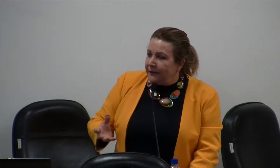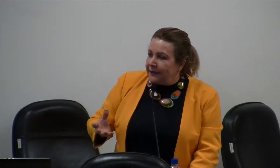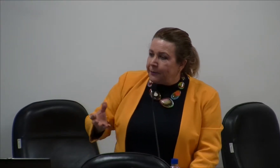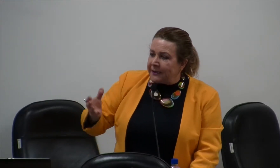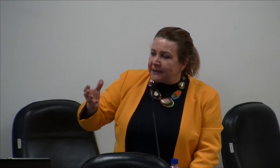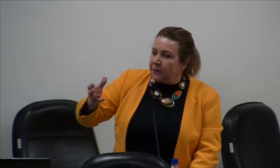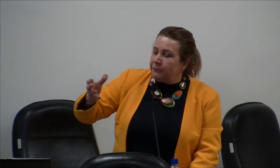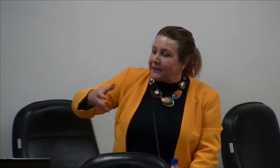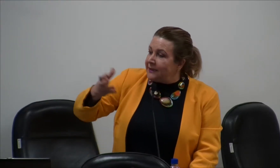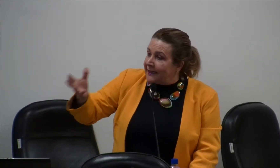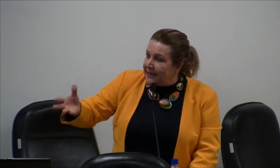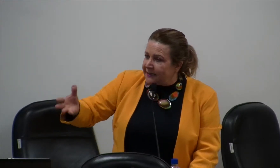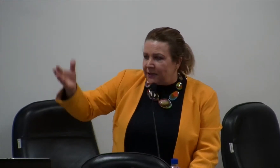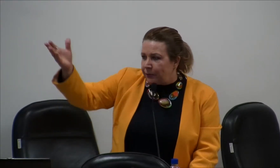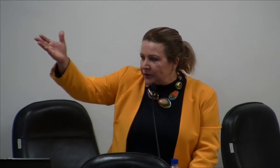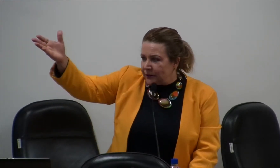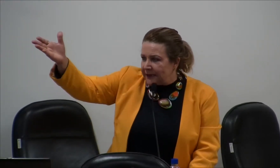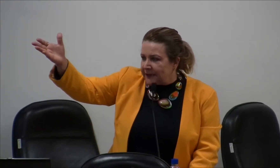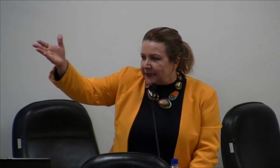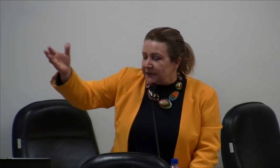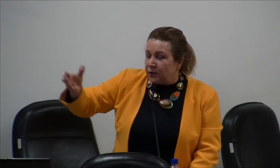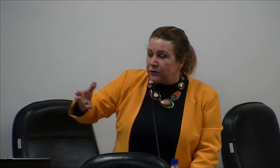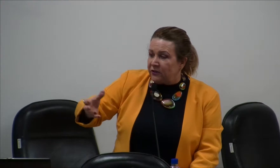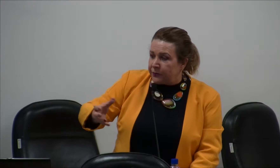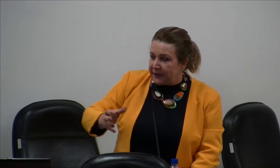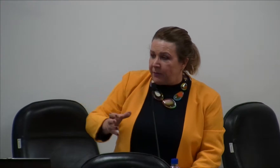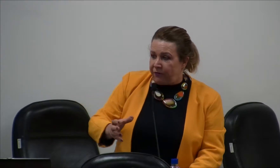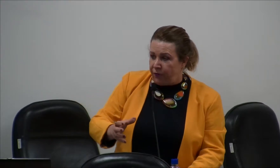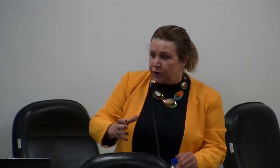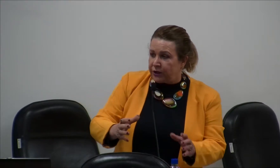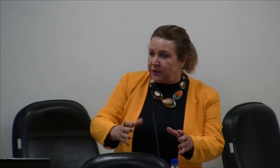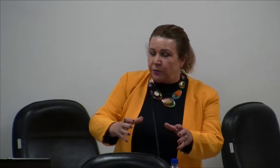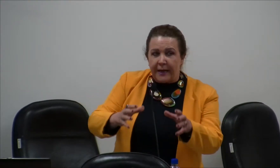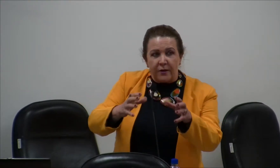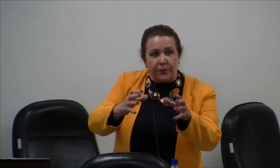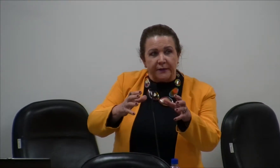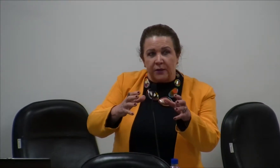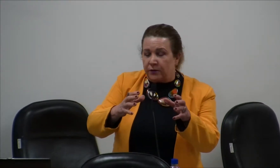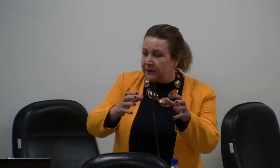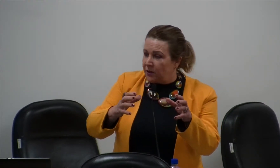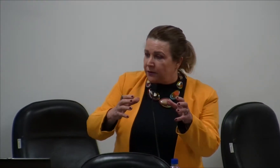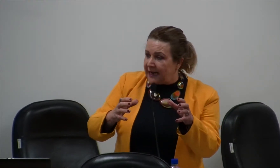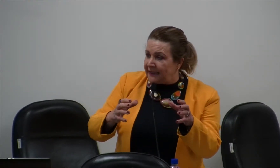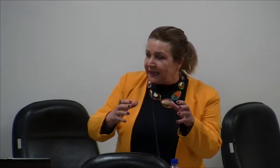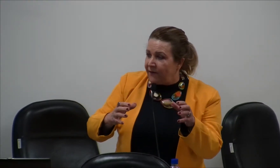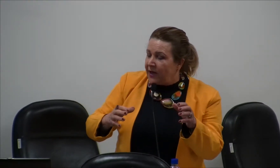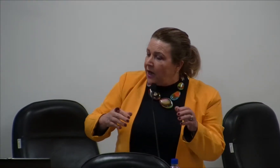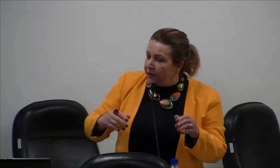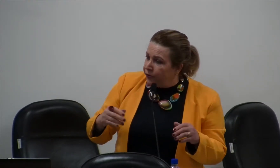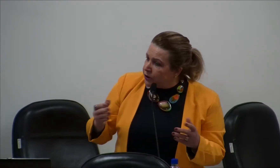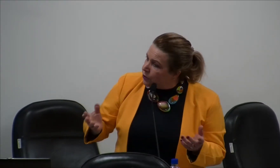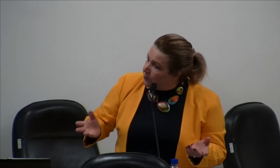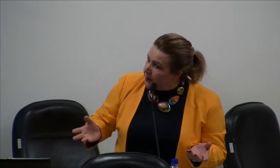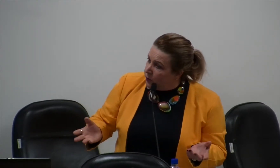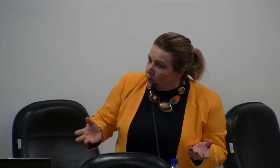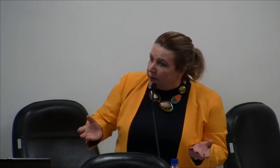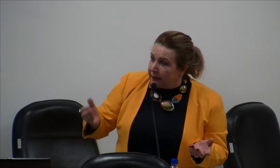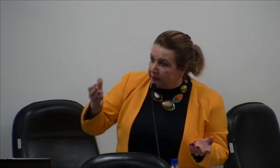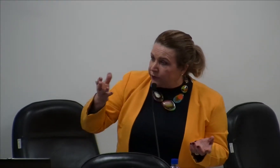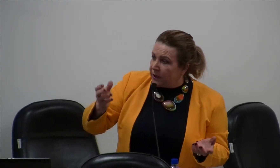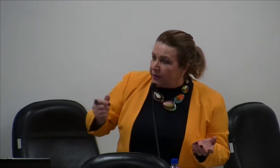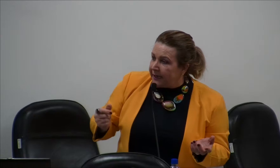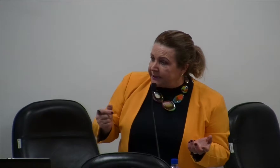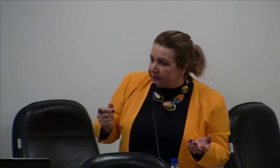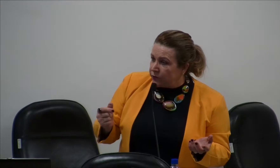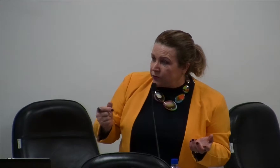local. Por exemplo, acidentes ali, pode acontecer acidentes. Inclusive, por ter uma fonte ali no meio, eu passei ontem e dei uma olhada, a fonte sumiu.